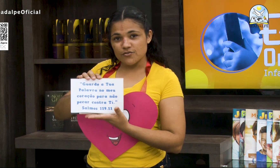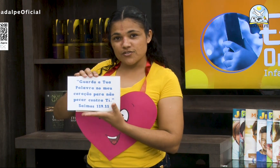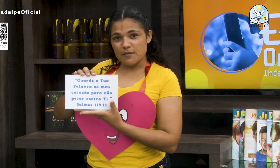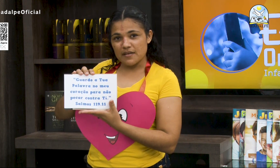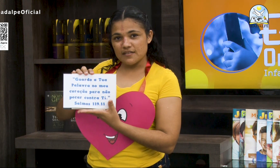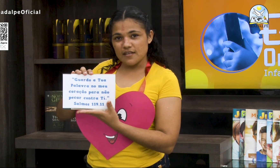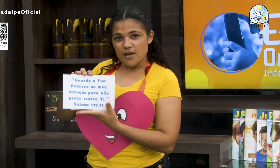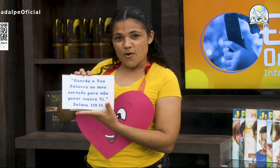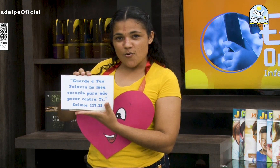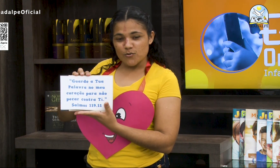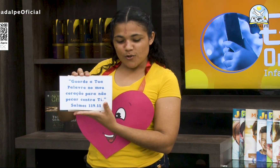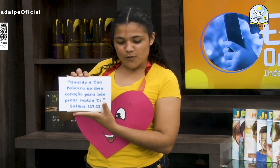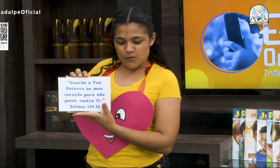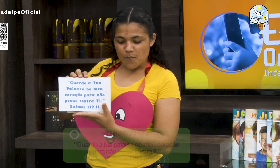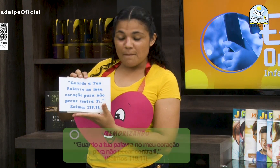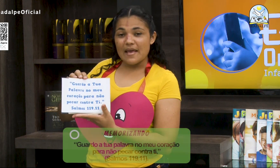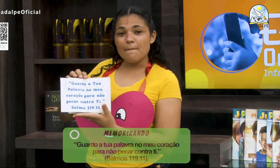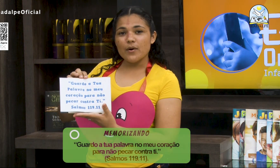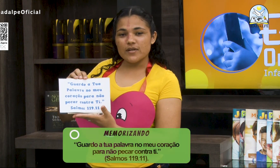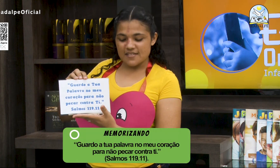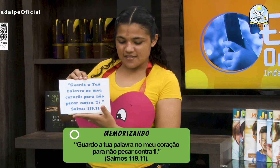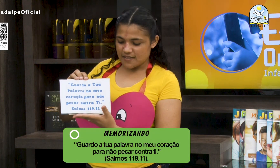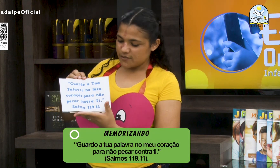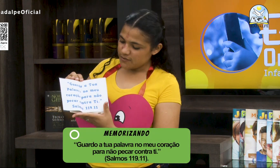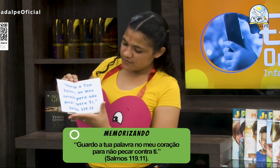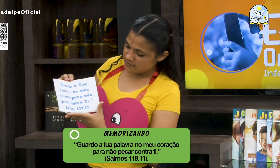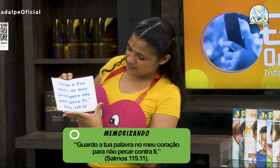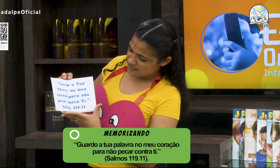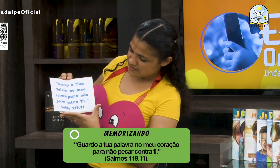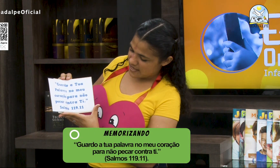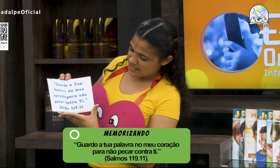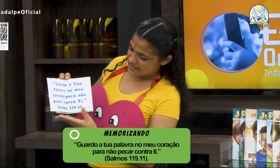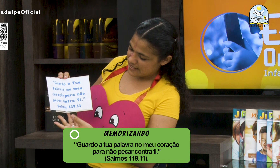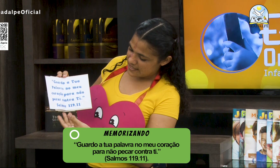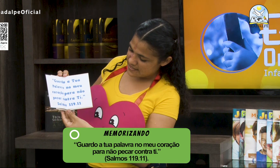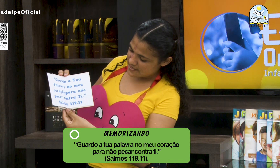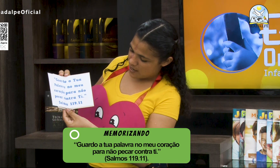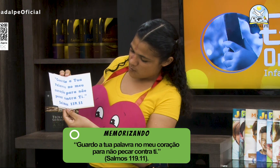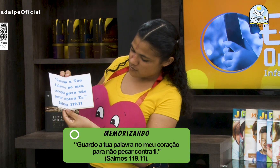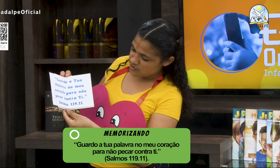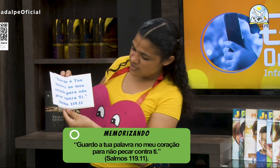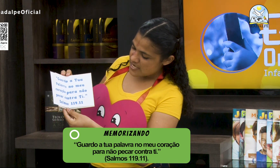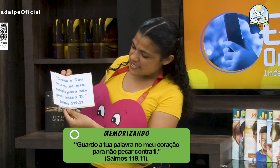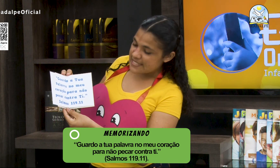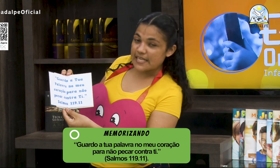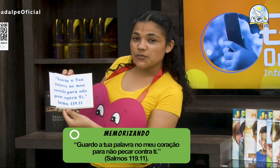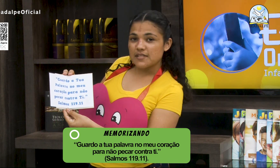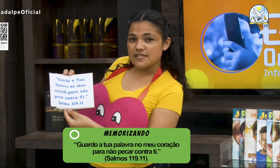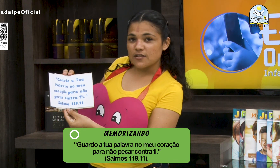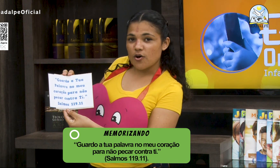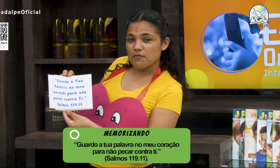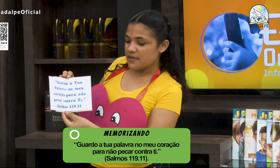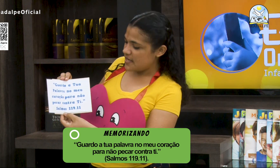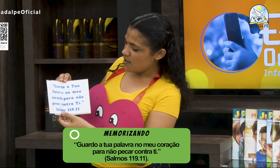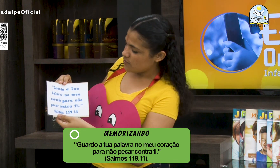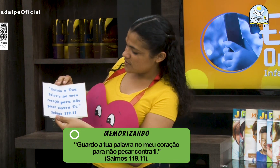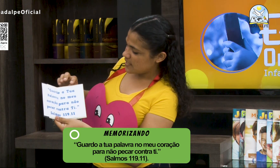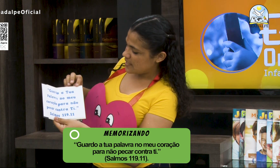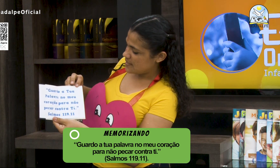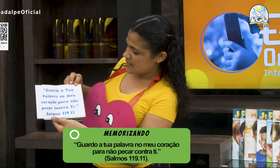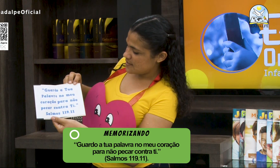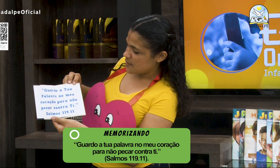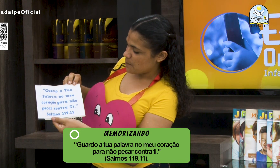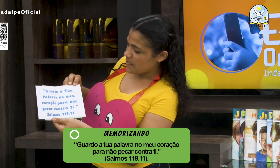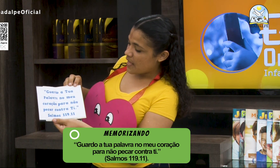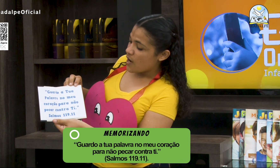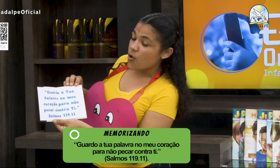ó, justamente o nosso memorizando, tá? Que tá lá em Salmos 119 e 11, que